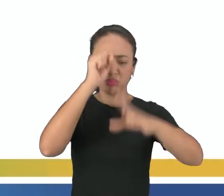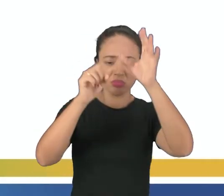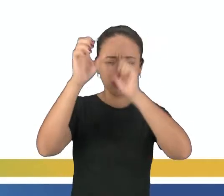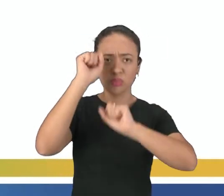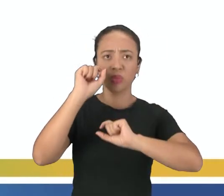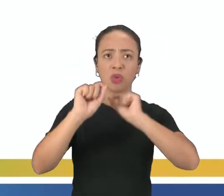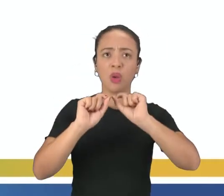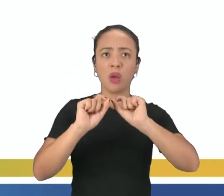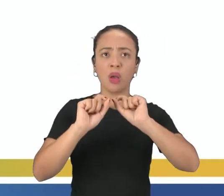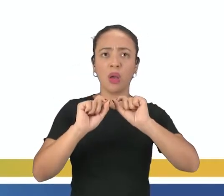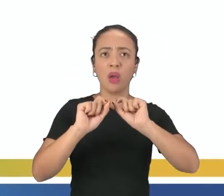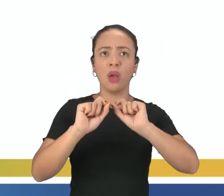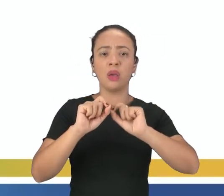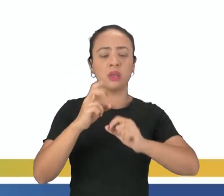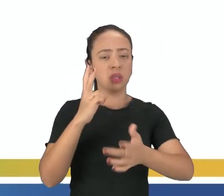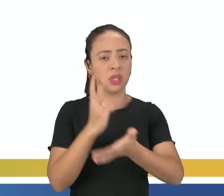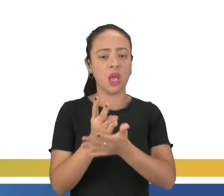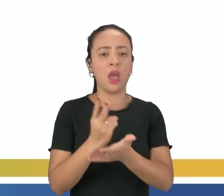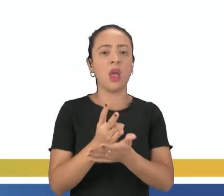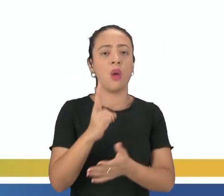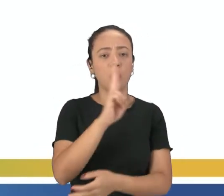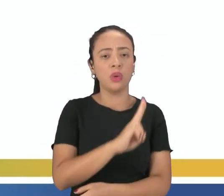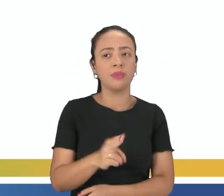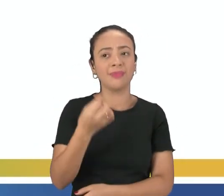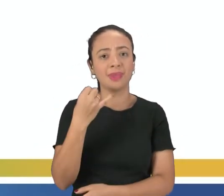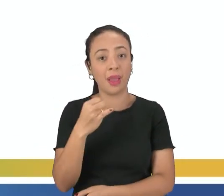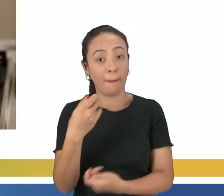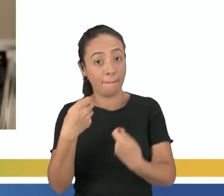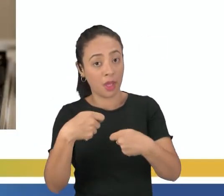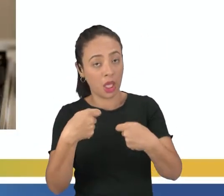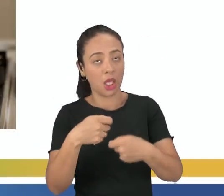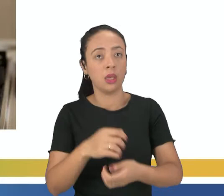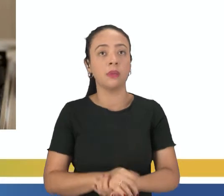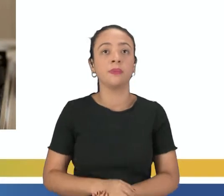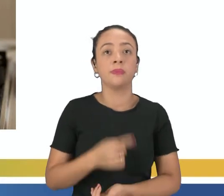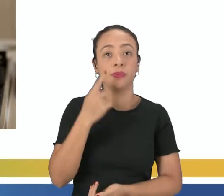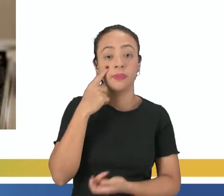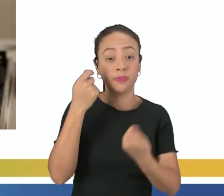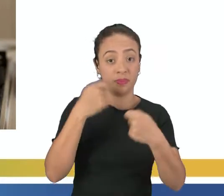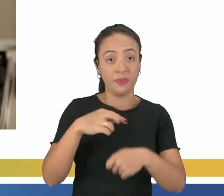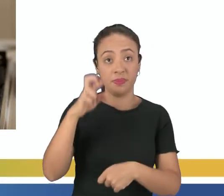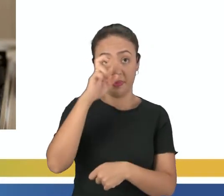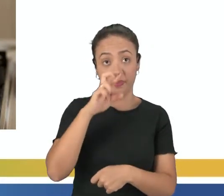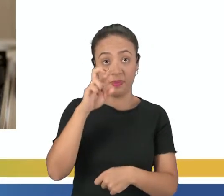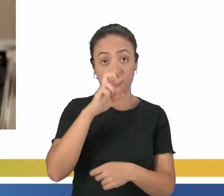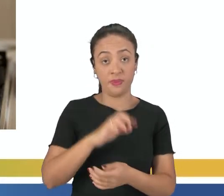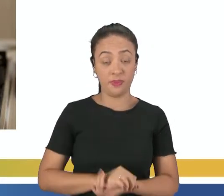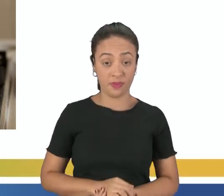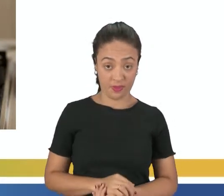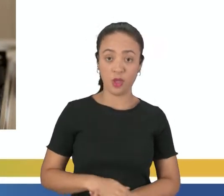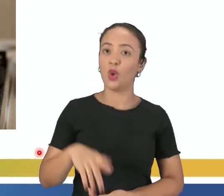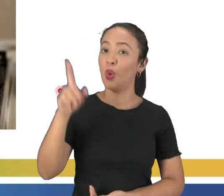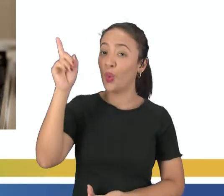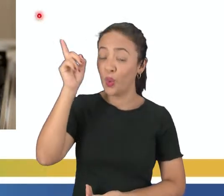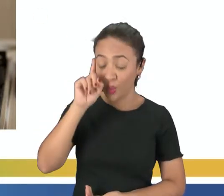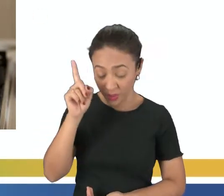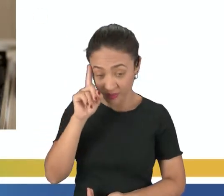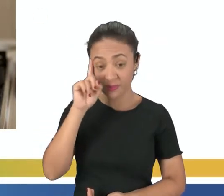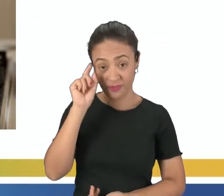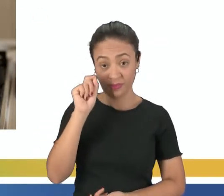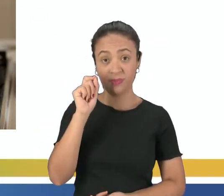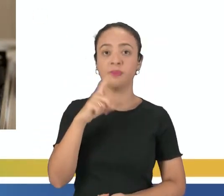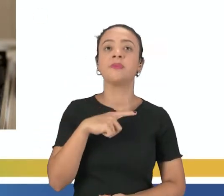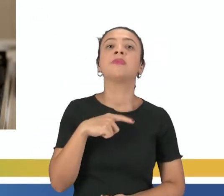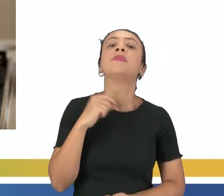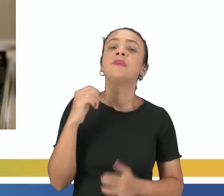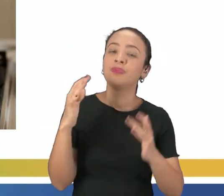aprendendo a utilizá-las conforme a necessidade. Então, a gente pode observar aqui, ó, todos os dias,